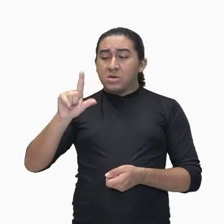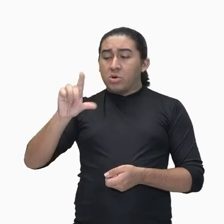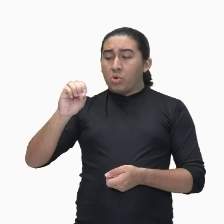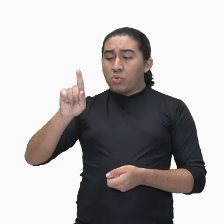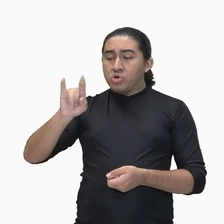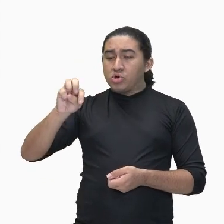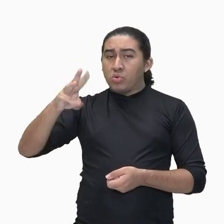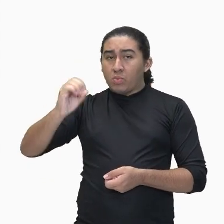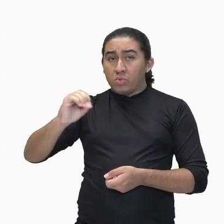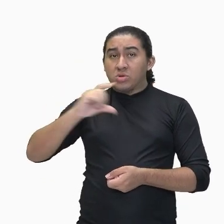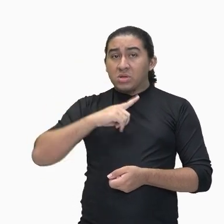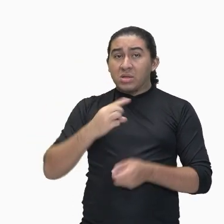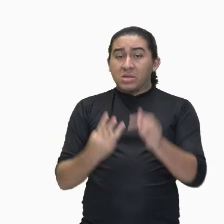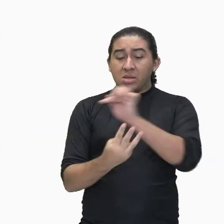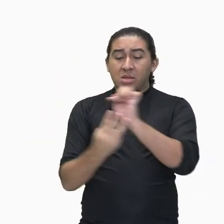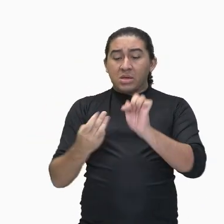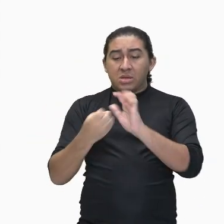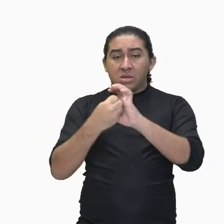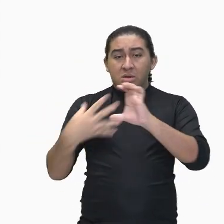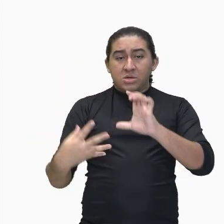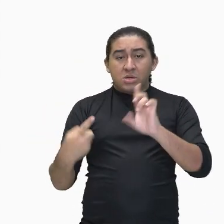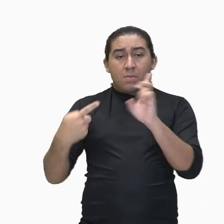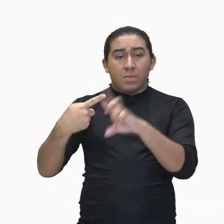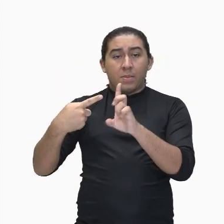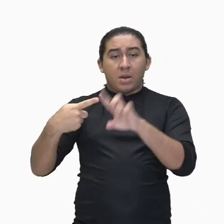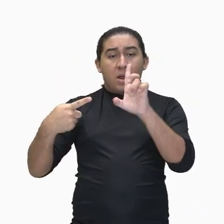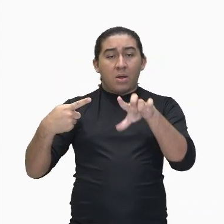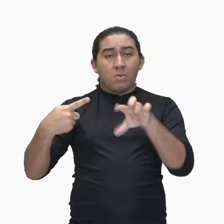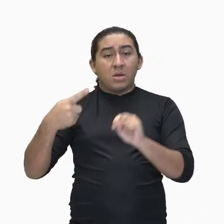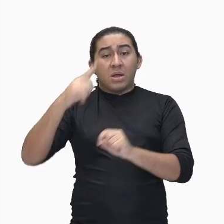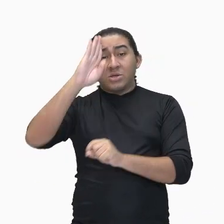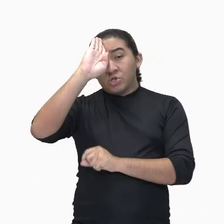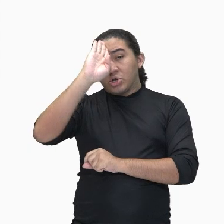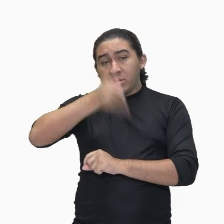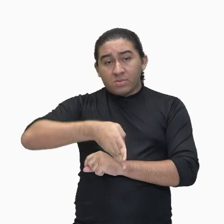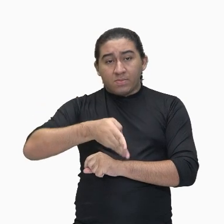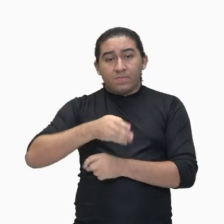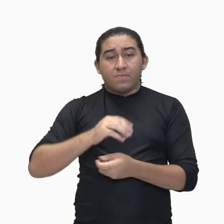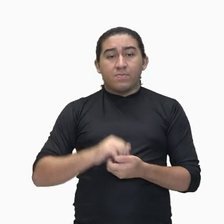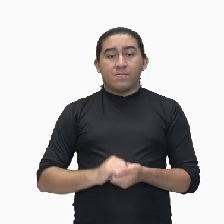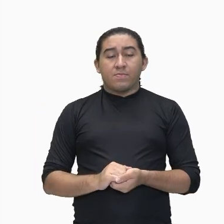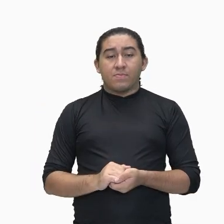características principais. A primeira é a questão imediata, a questão do mediato.